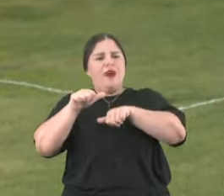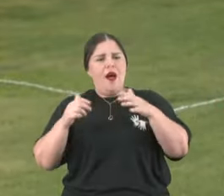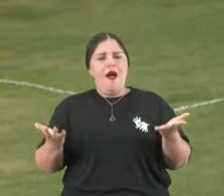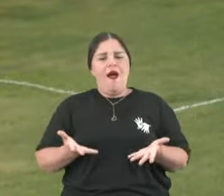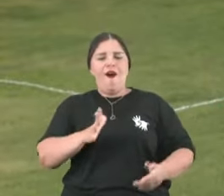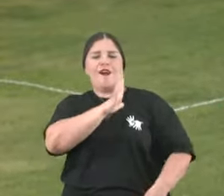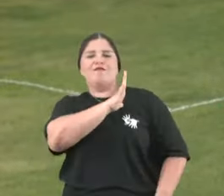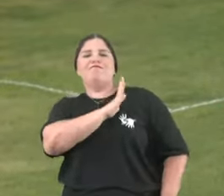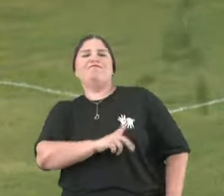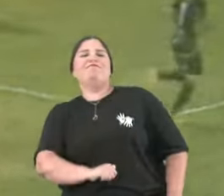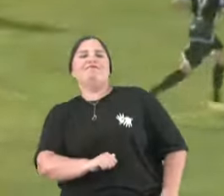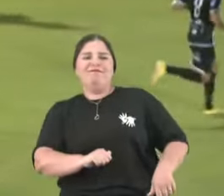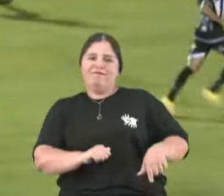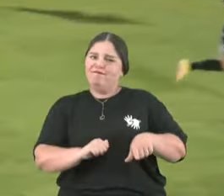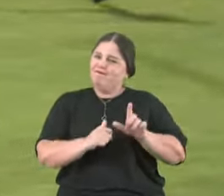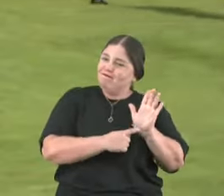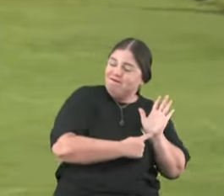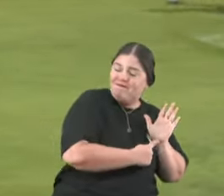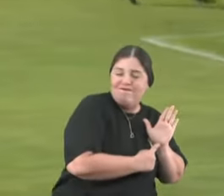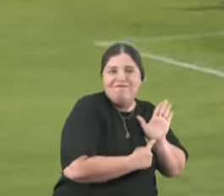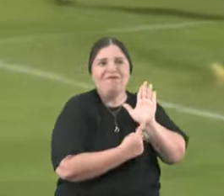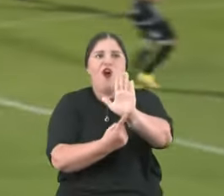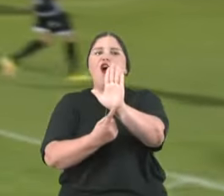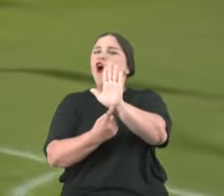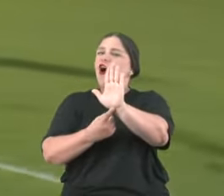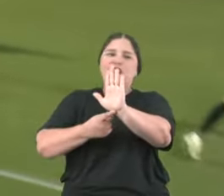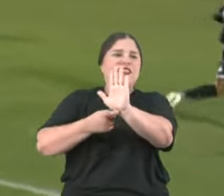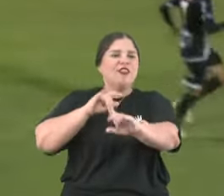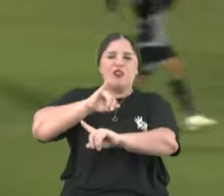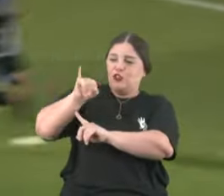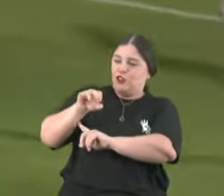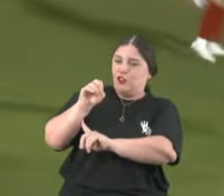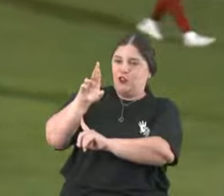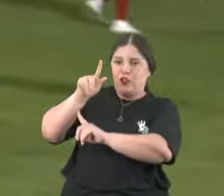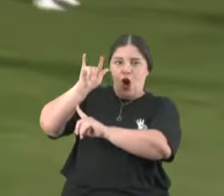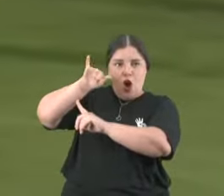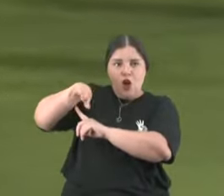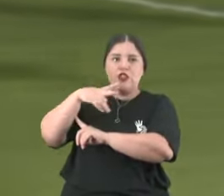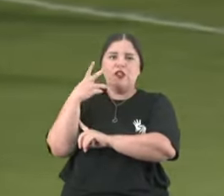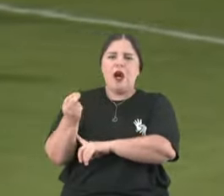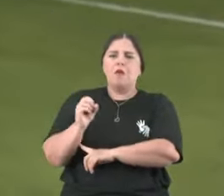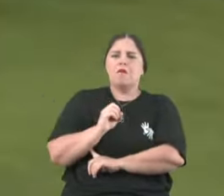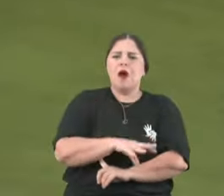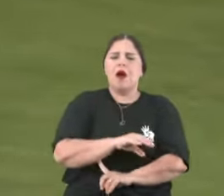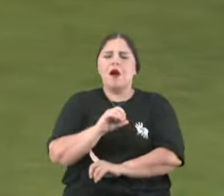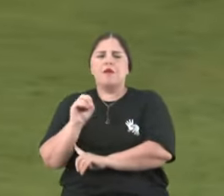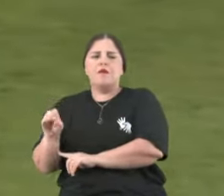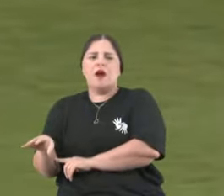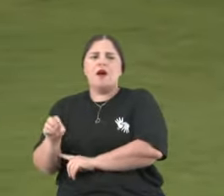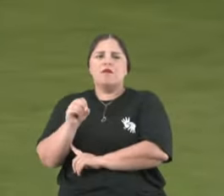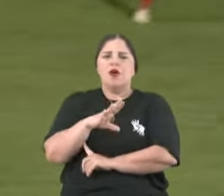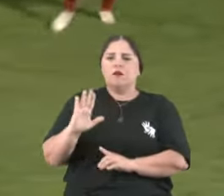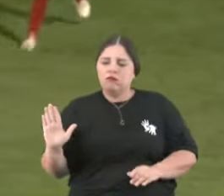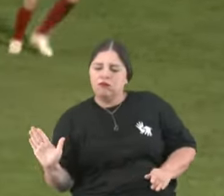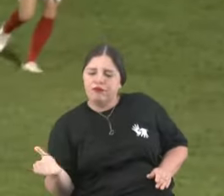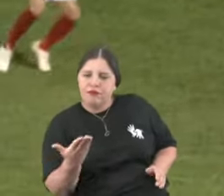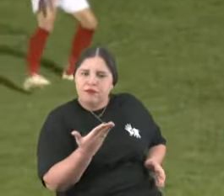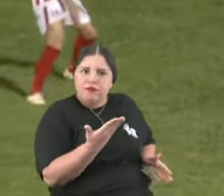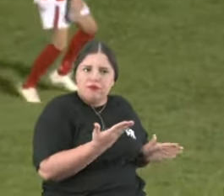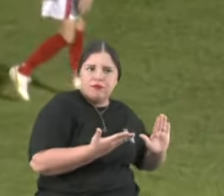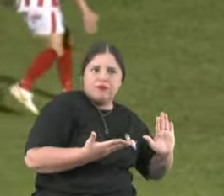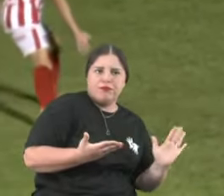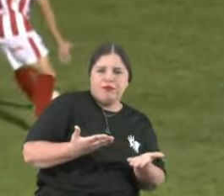a diferença, porque é do Jorginho, através de um passe dele, que você tem justamente o gol